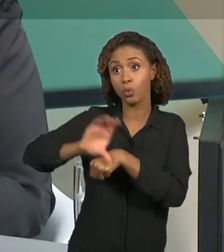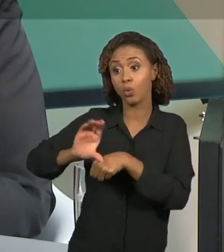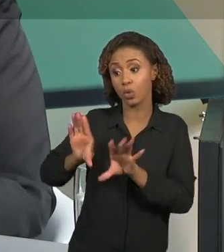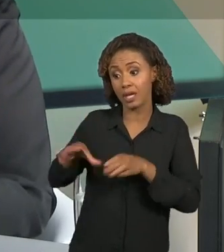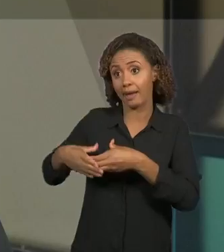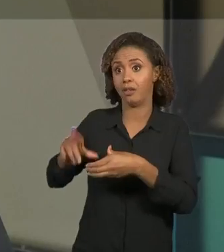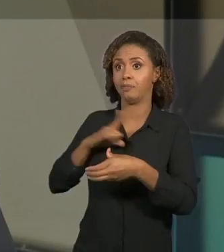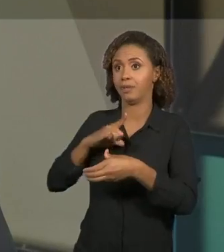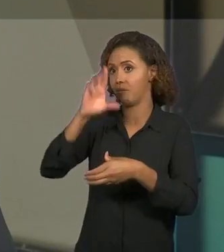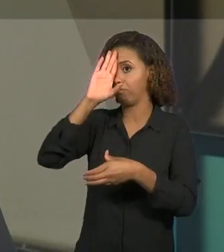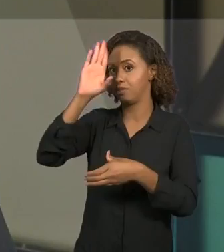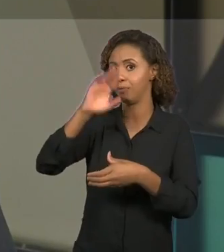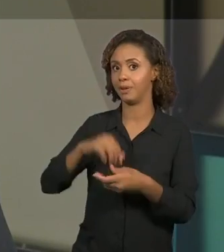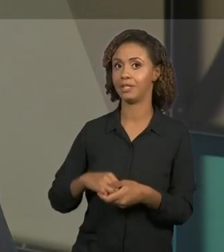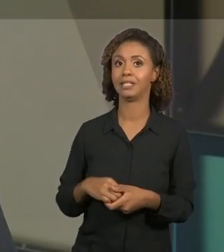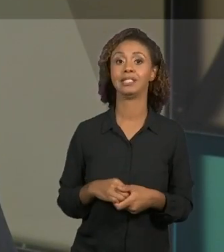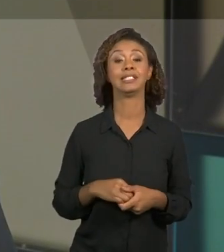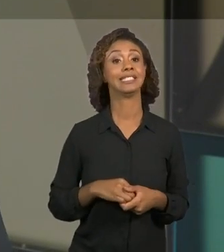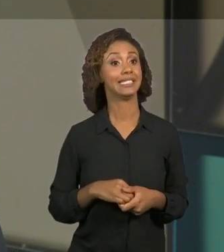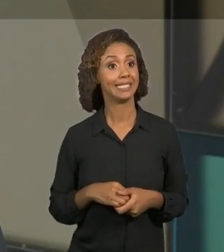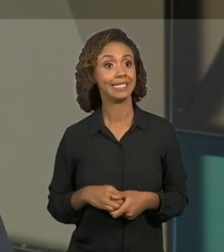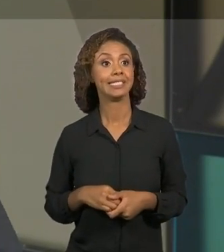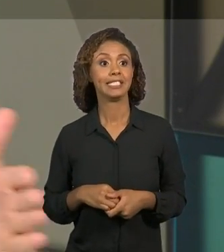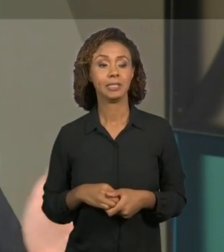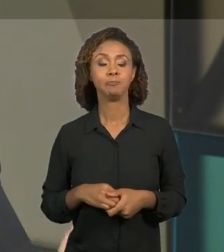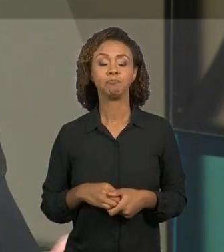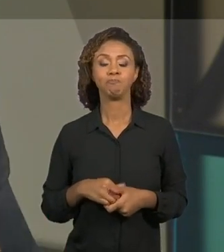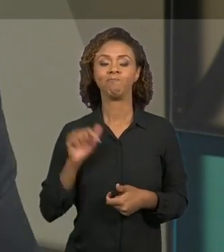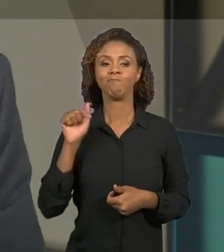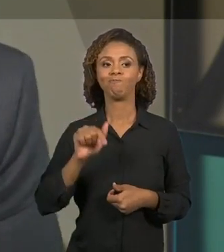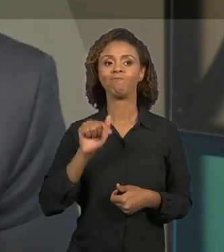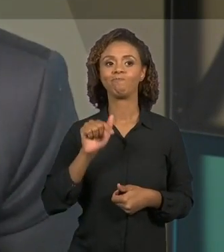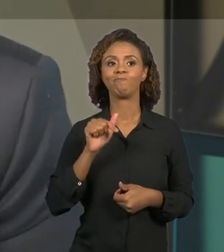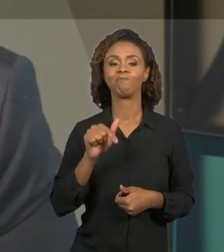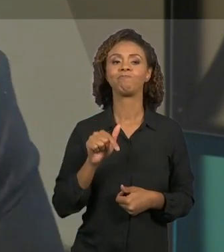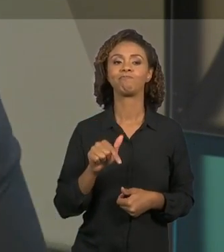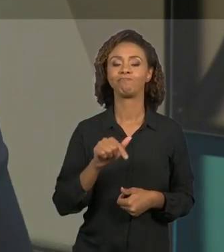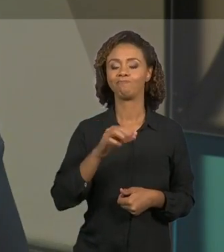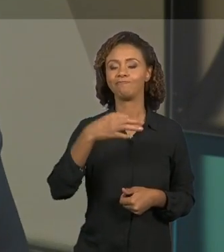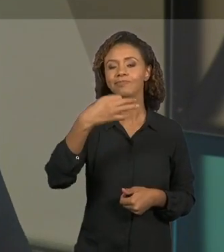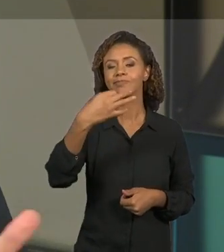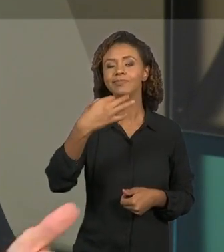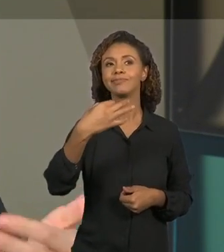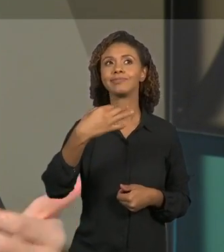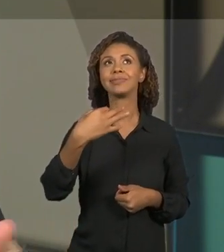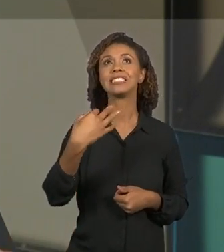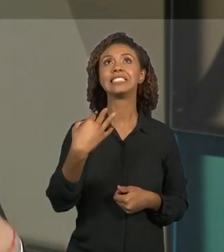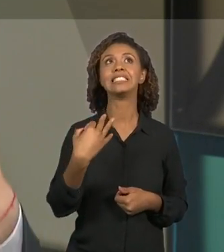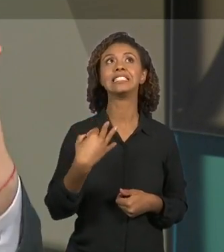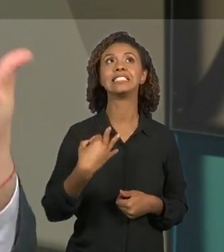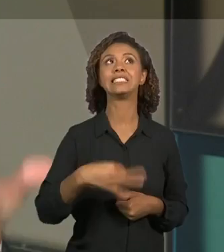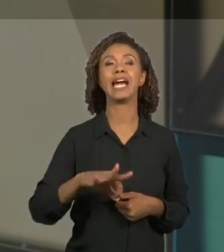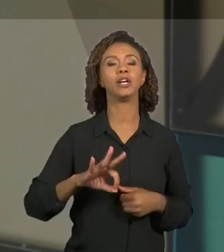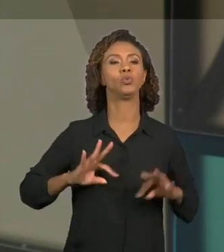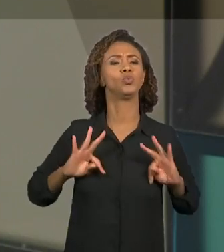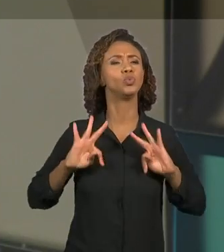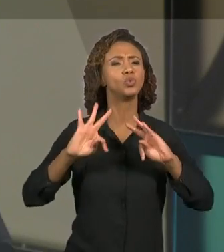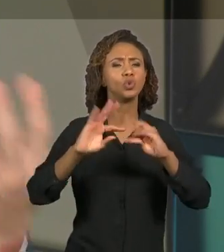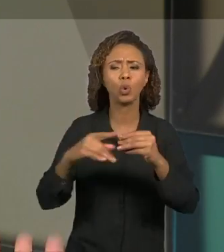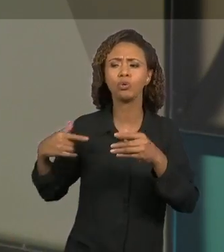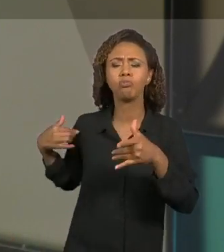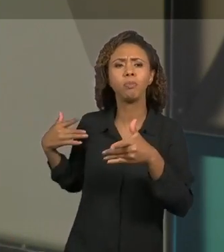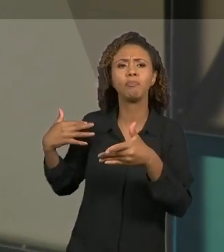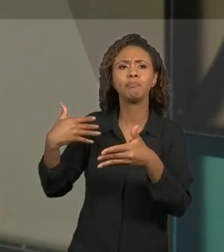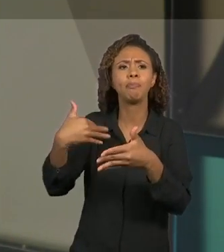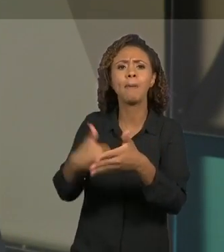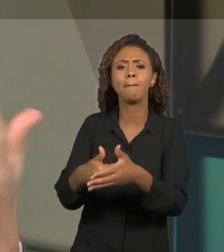equipe a grande palavra do momento né mano nos últimos tempos e tudo que se fala de inovação